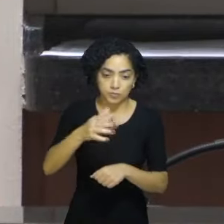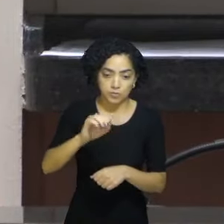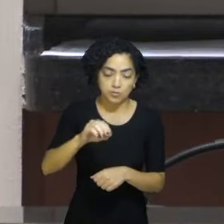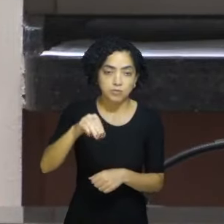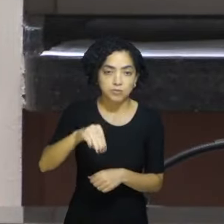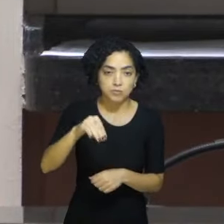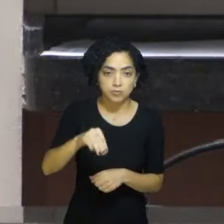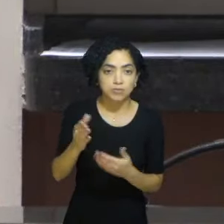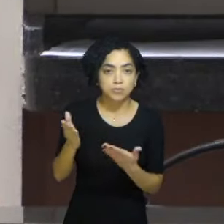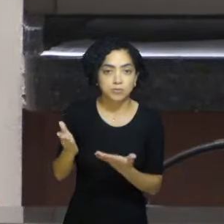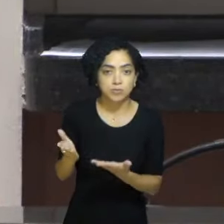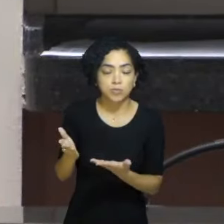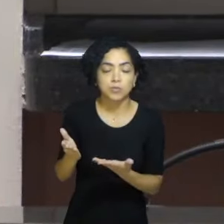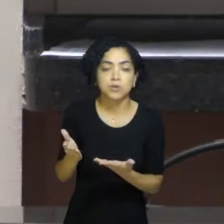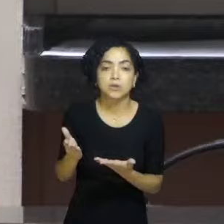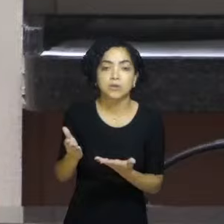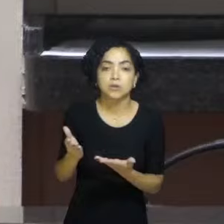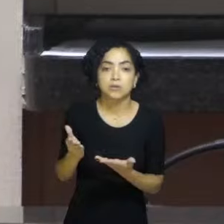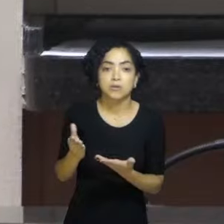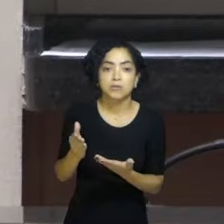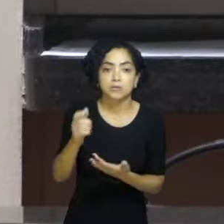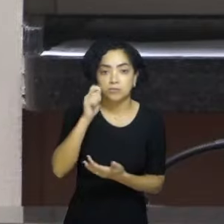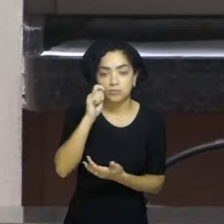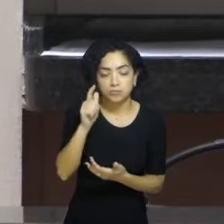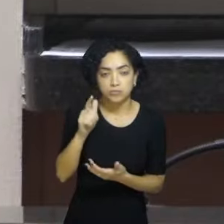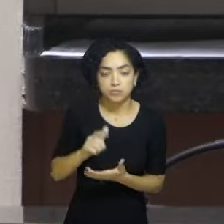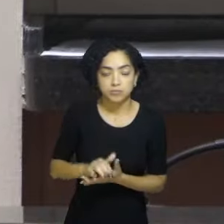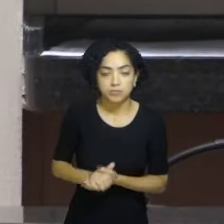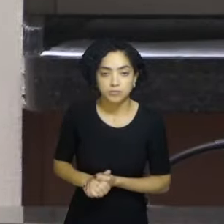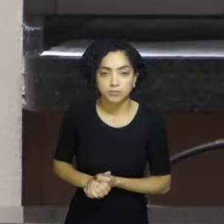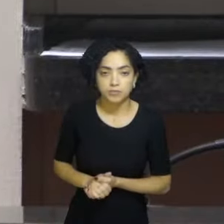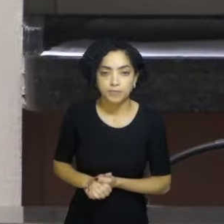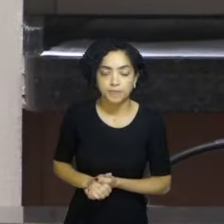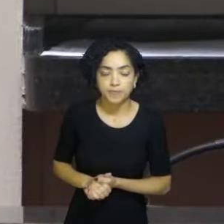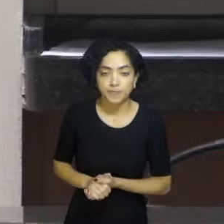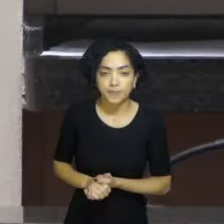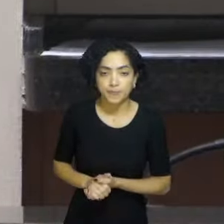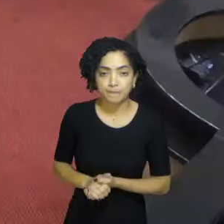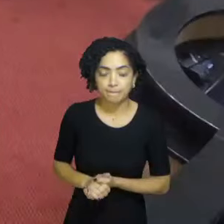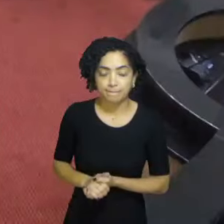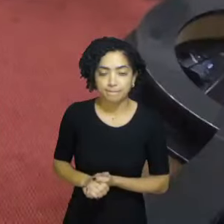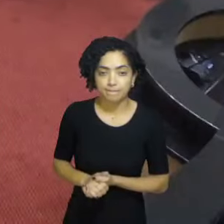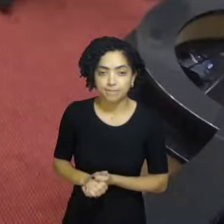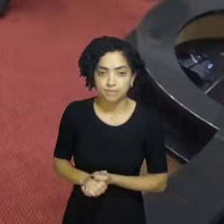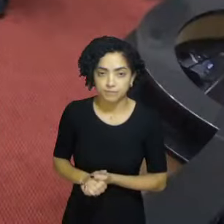o deputado Antídio Lunelli.